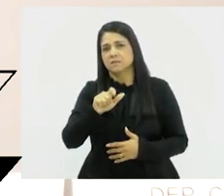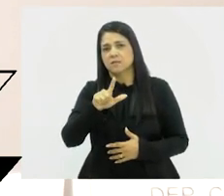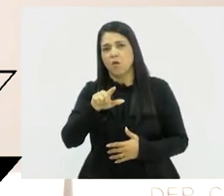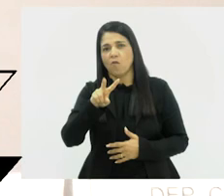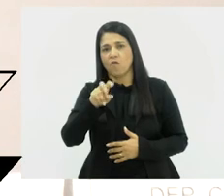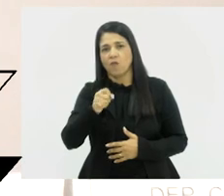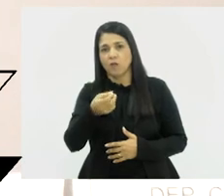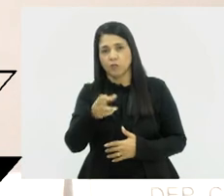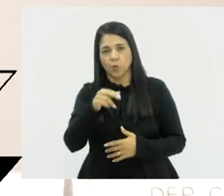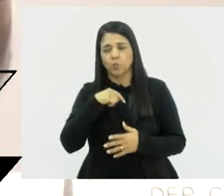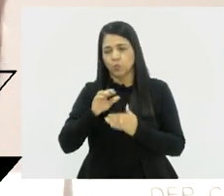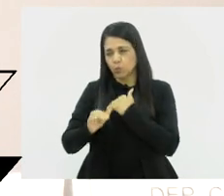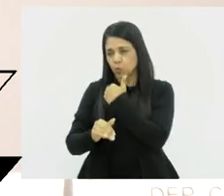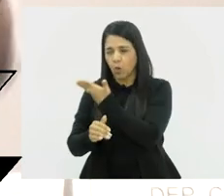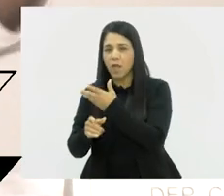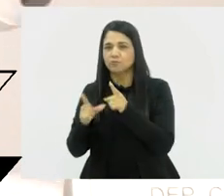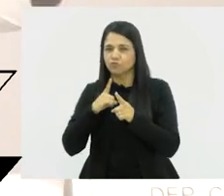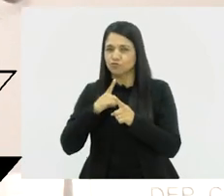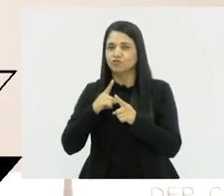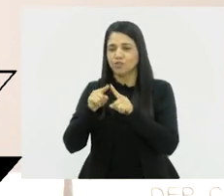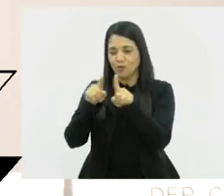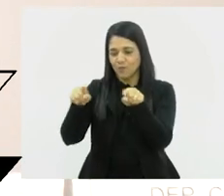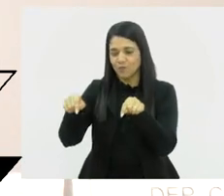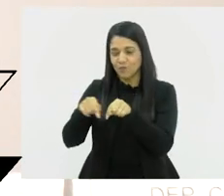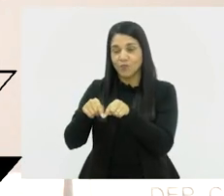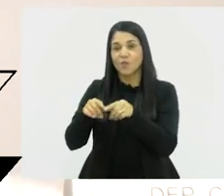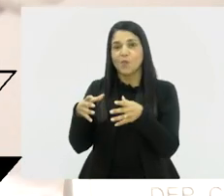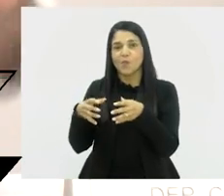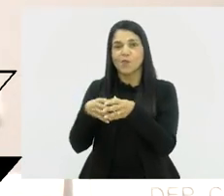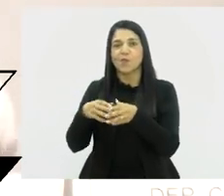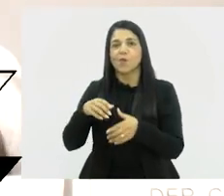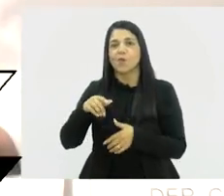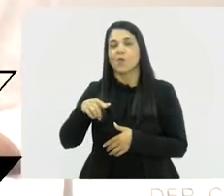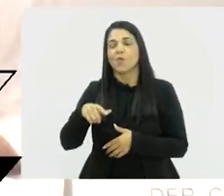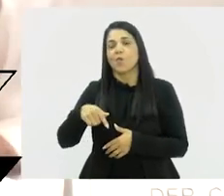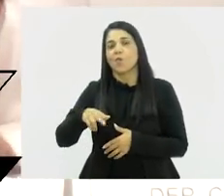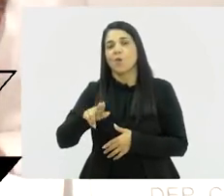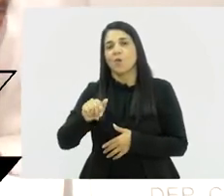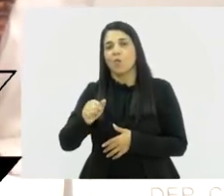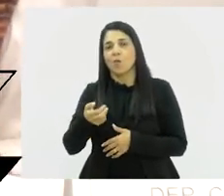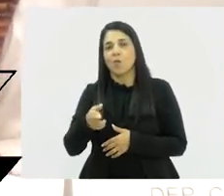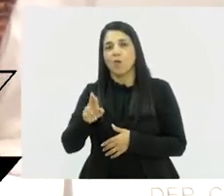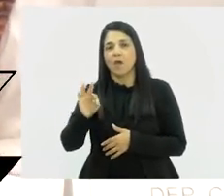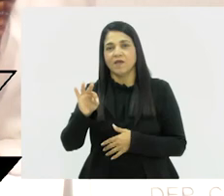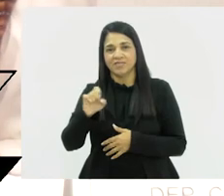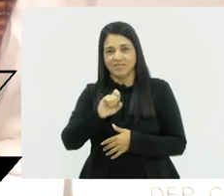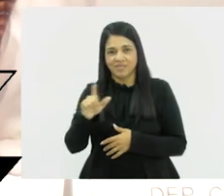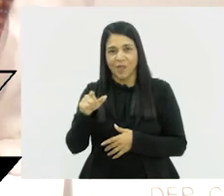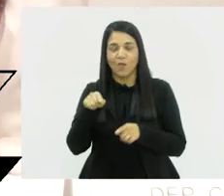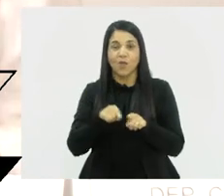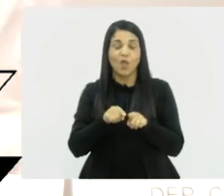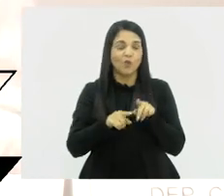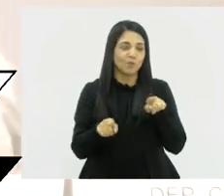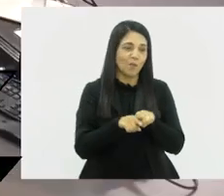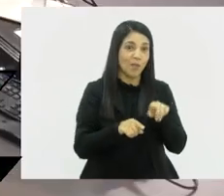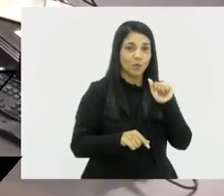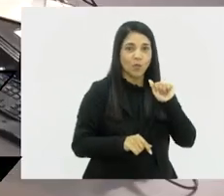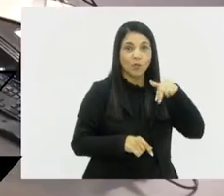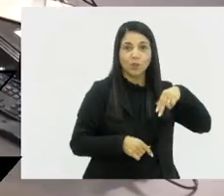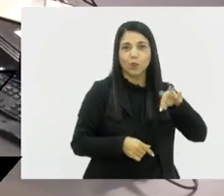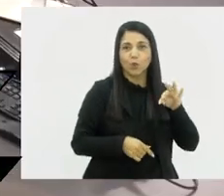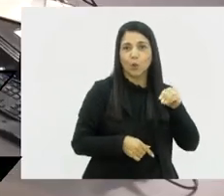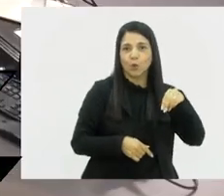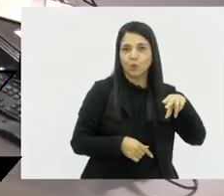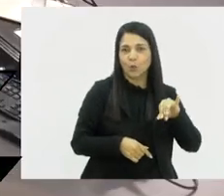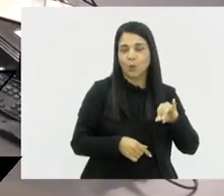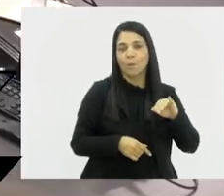eu brincava nos carros, a primeira profissão que eu queria ser era bombeiro, por causa dos bombeiros da Praça São Salvador. Eu fazia na Antônio Basílio, lá na Tijuca.